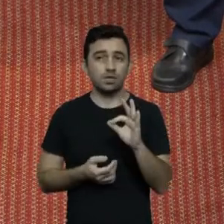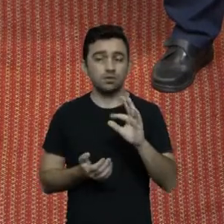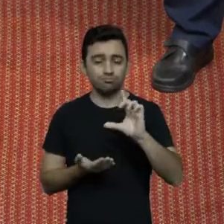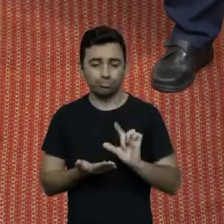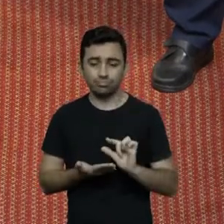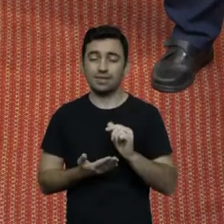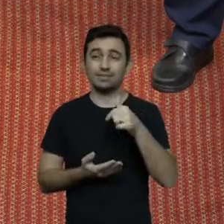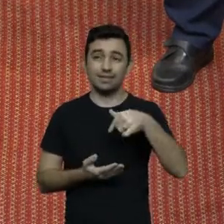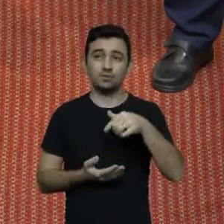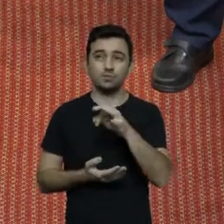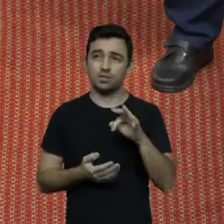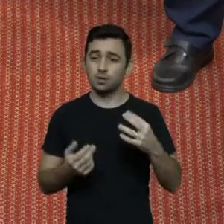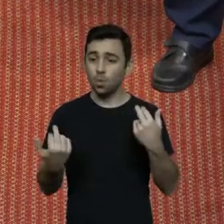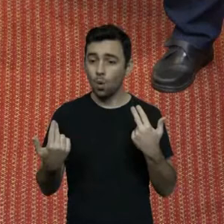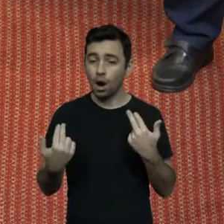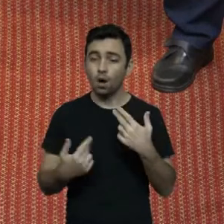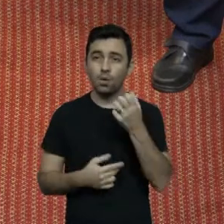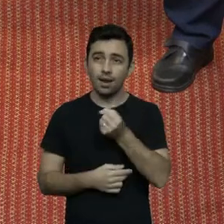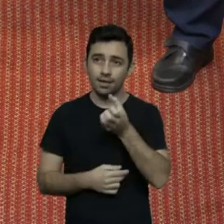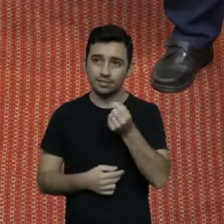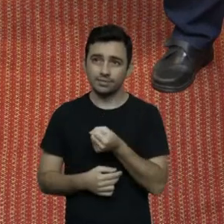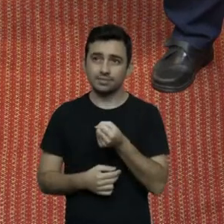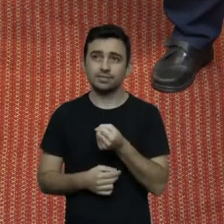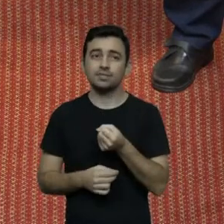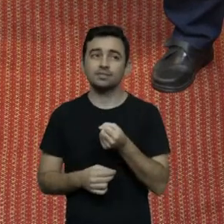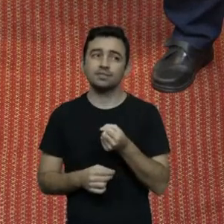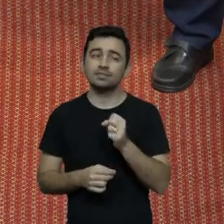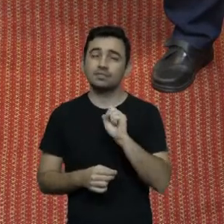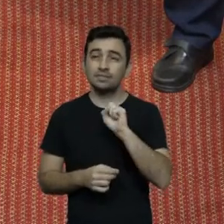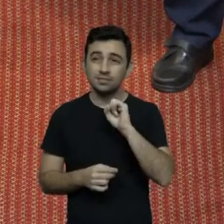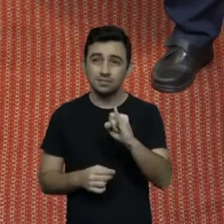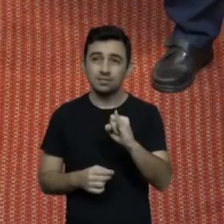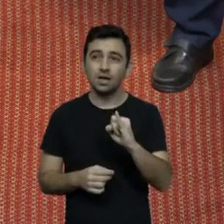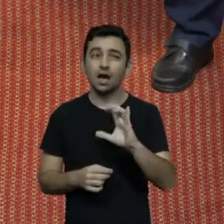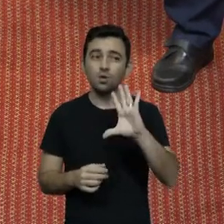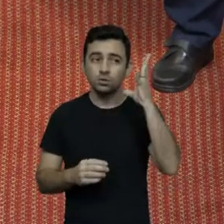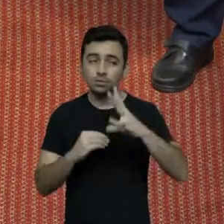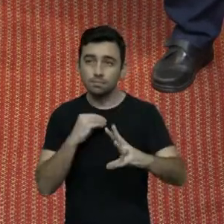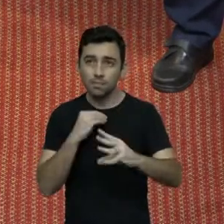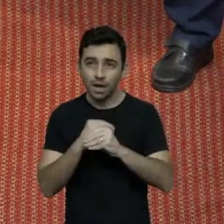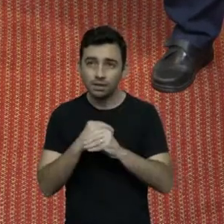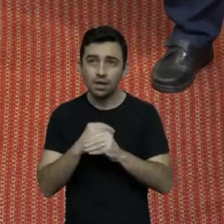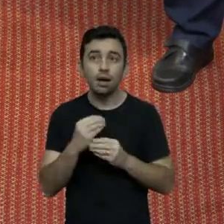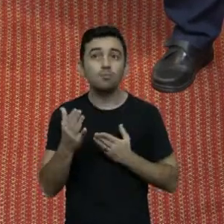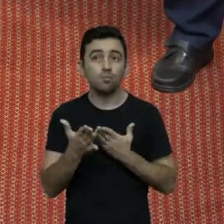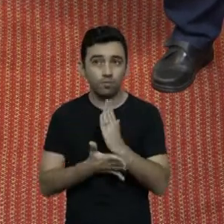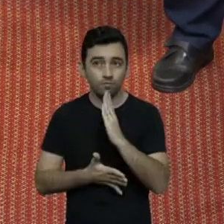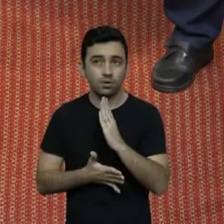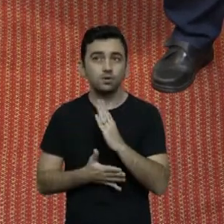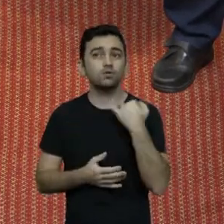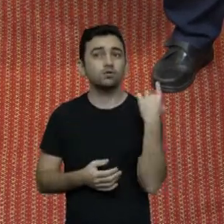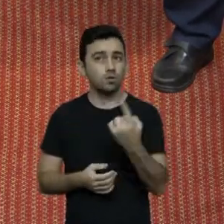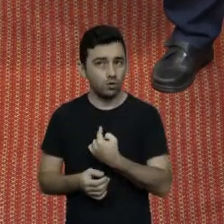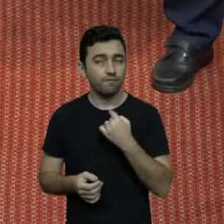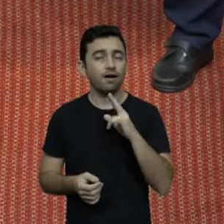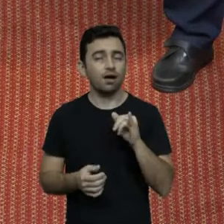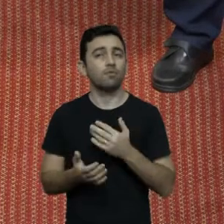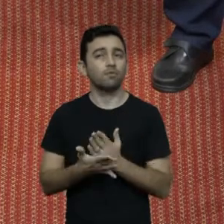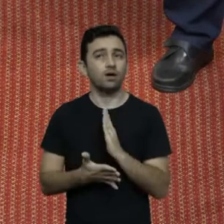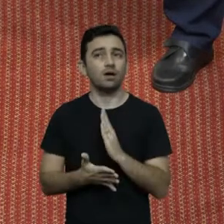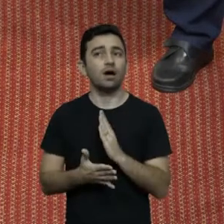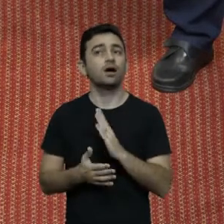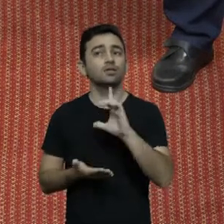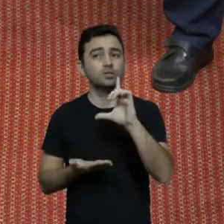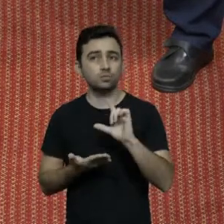percentual do leite se porventura a emenda for aprovada nós vamos aprovar a